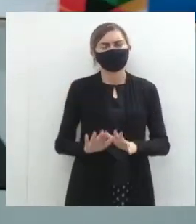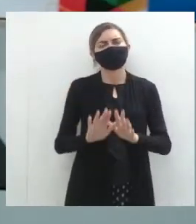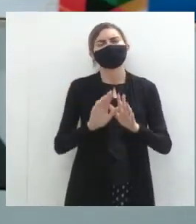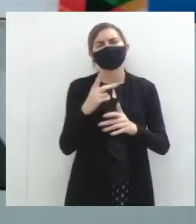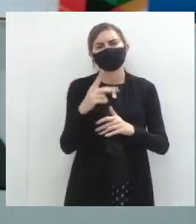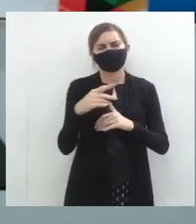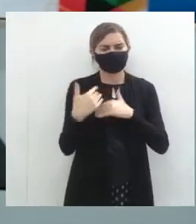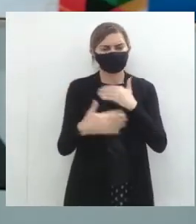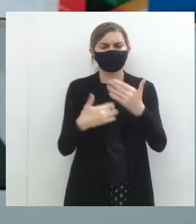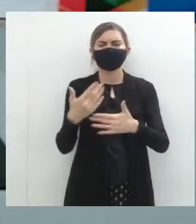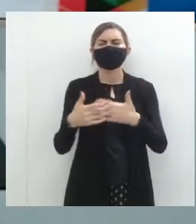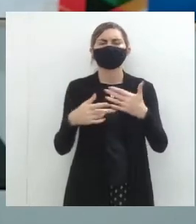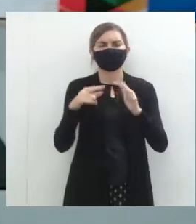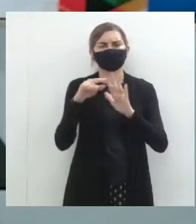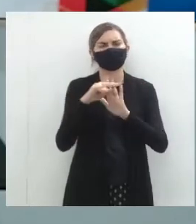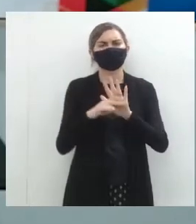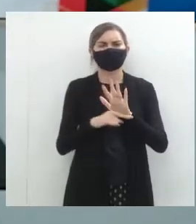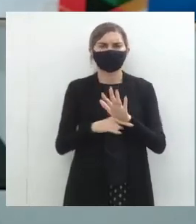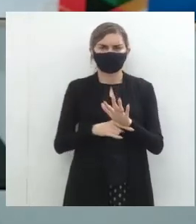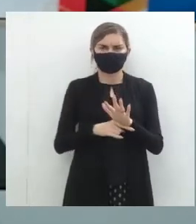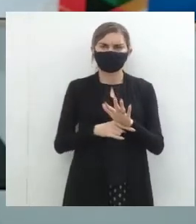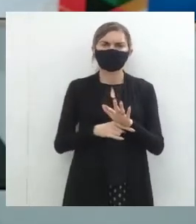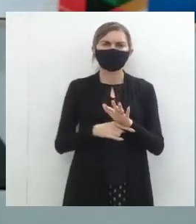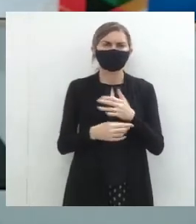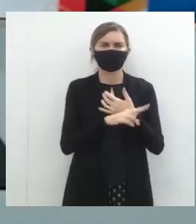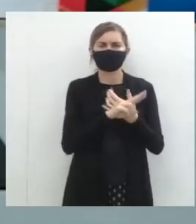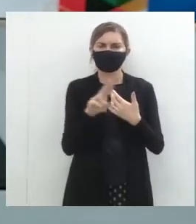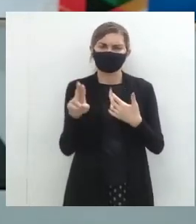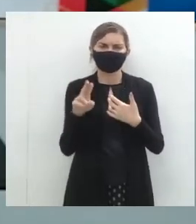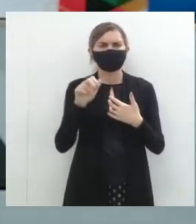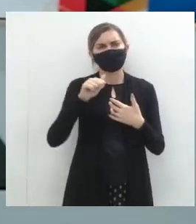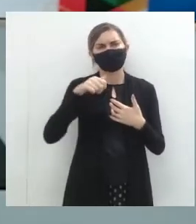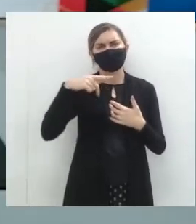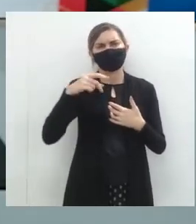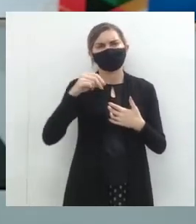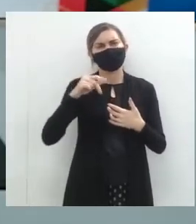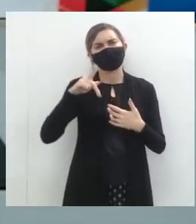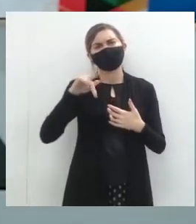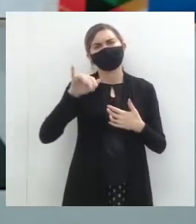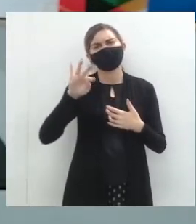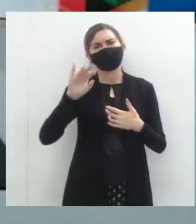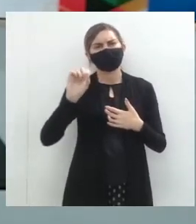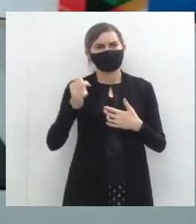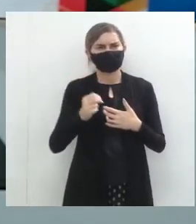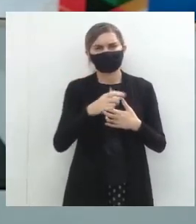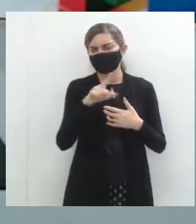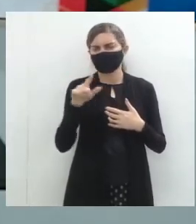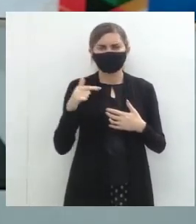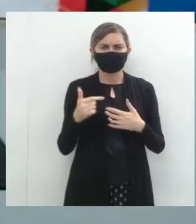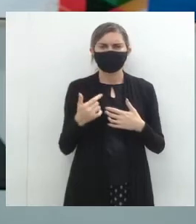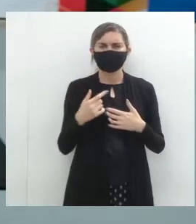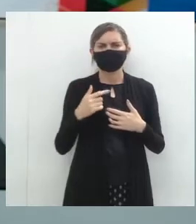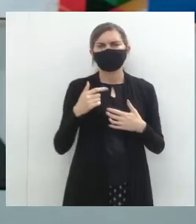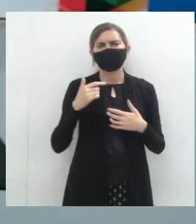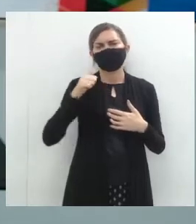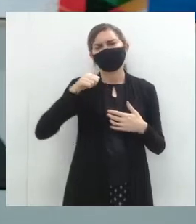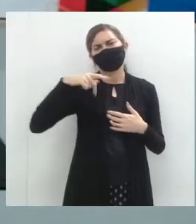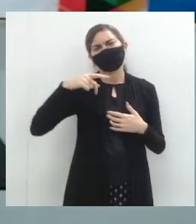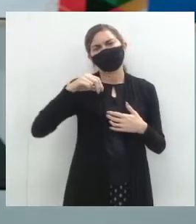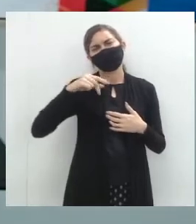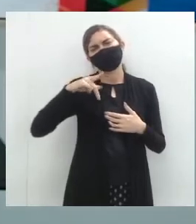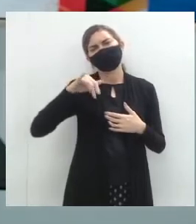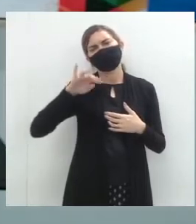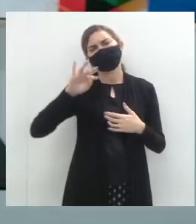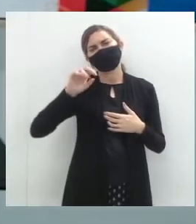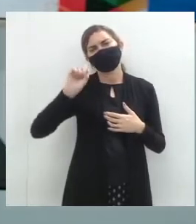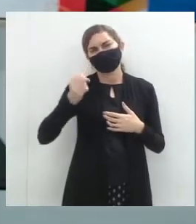Esse processo de programação, a gente chama de apoptose. E se não tiver citocromo, não tem apoptose. Se não